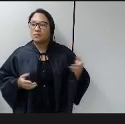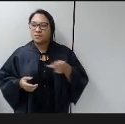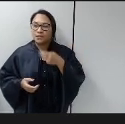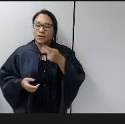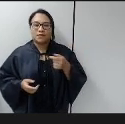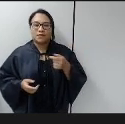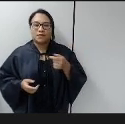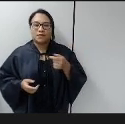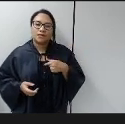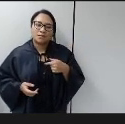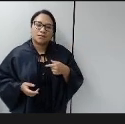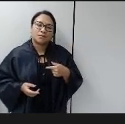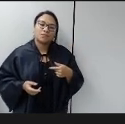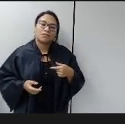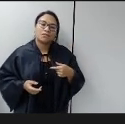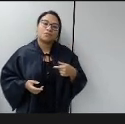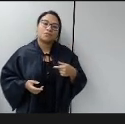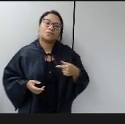proclamo o resultado,